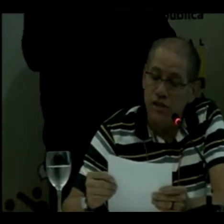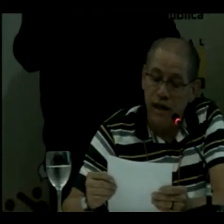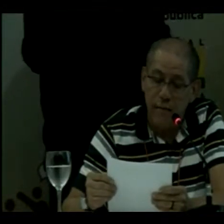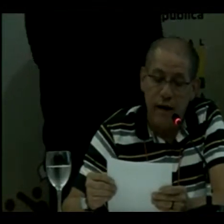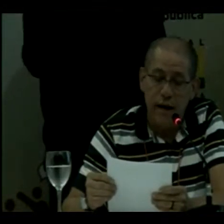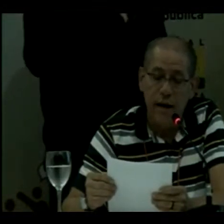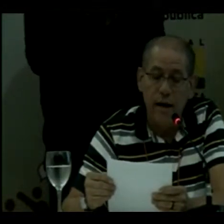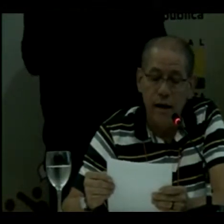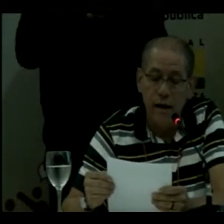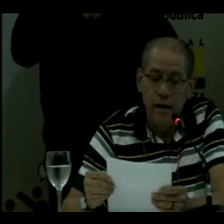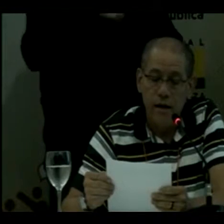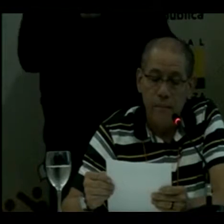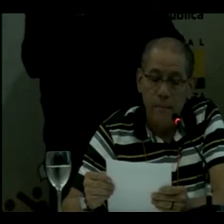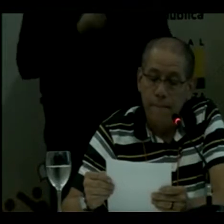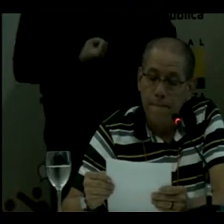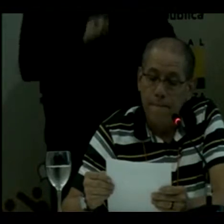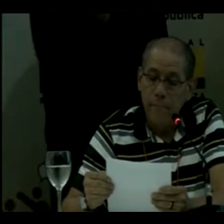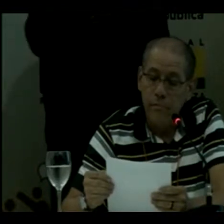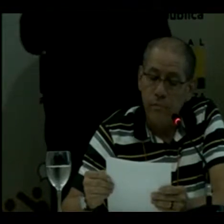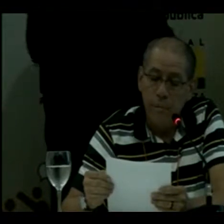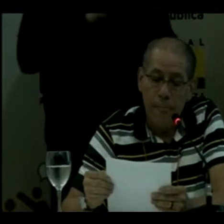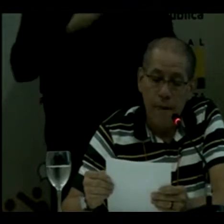metodologia do sistema